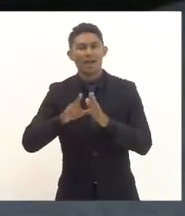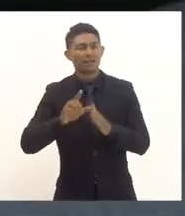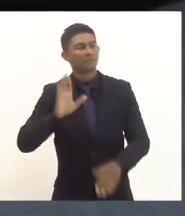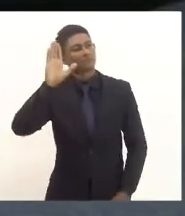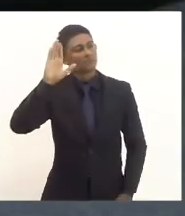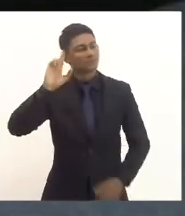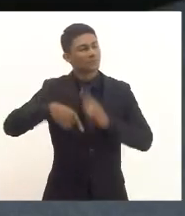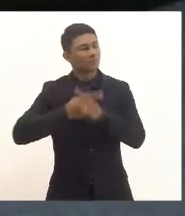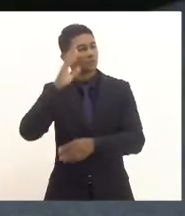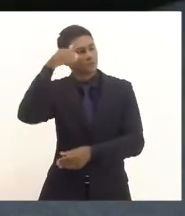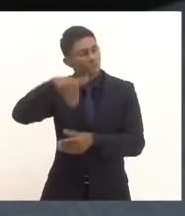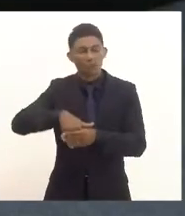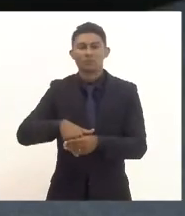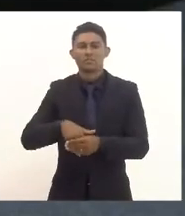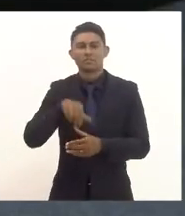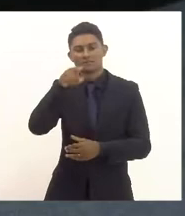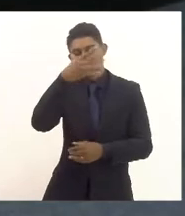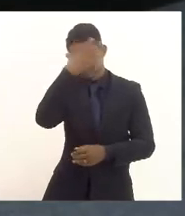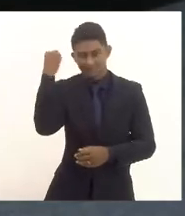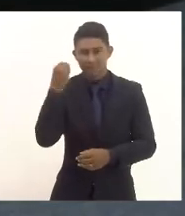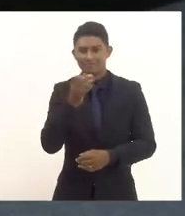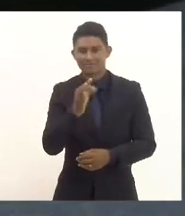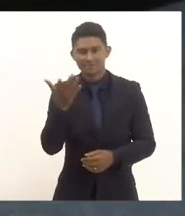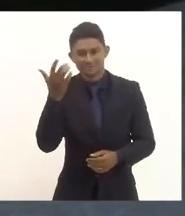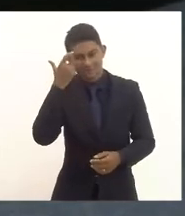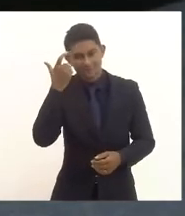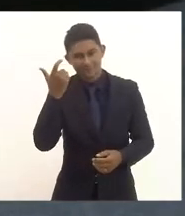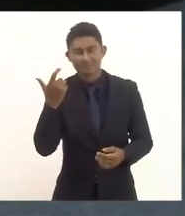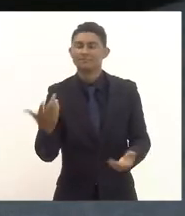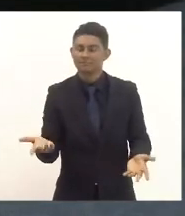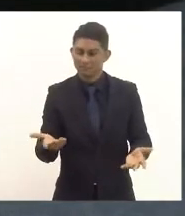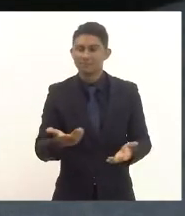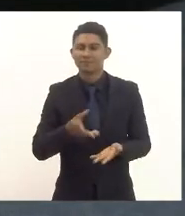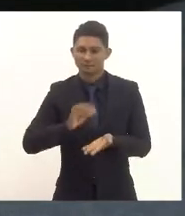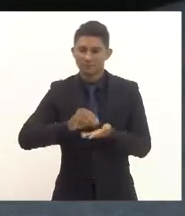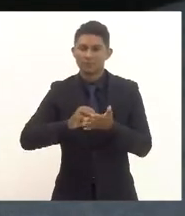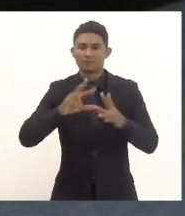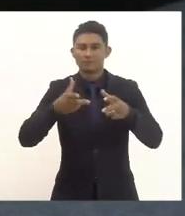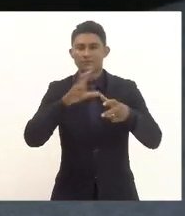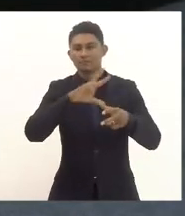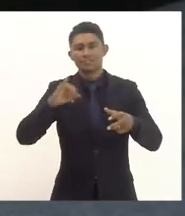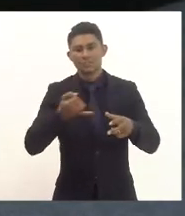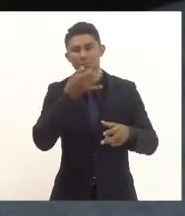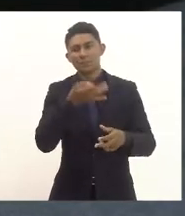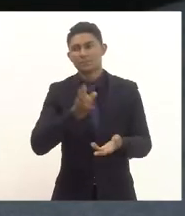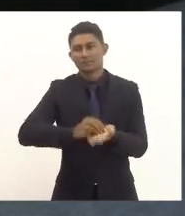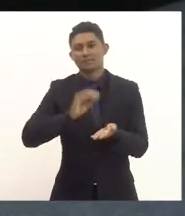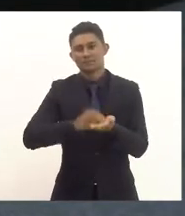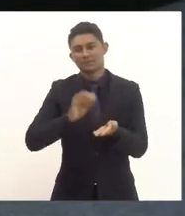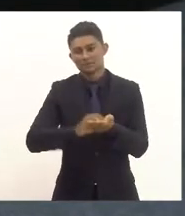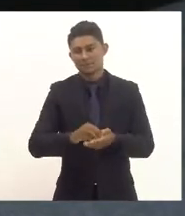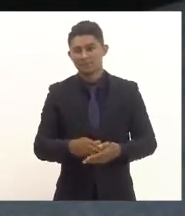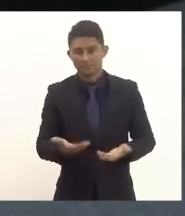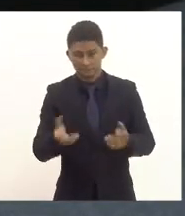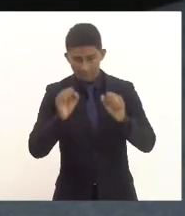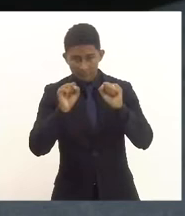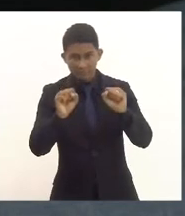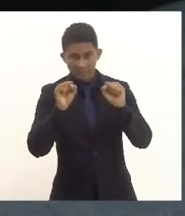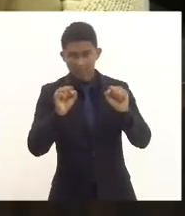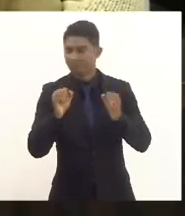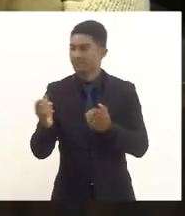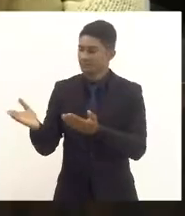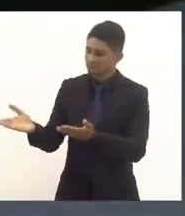e ele botou e voltou e vocês silêncio opinou e você nem se não colheu o parecer da ccj foi isso eu posso